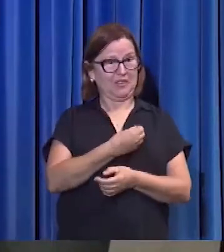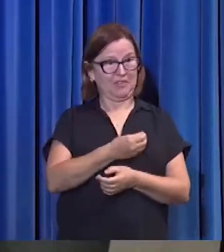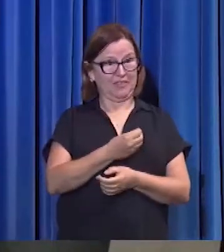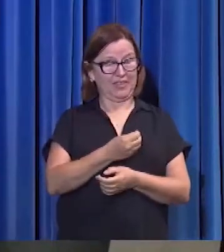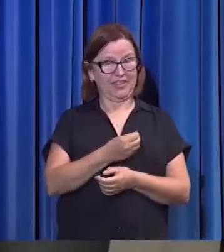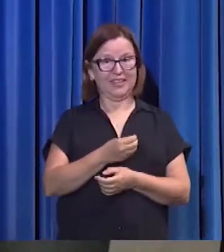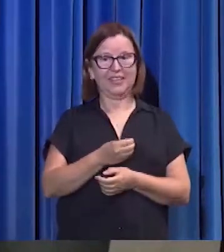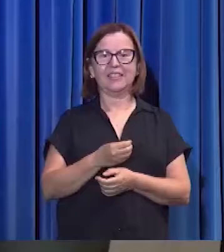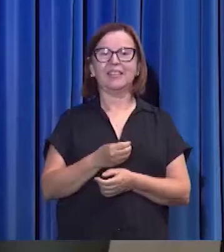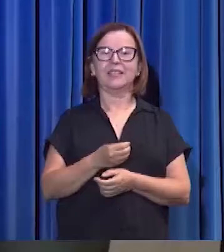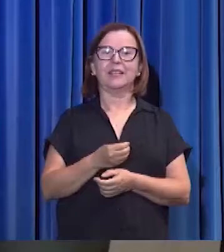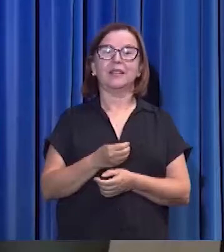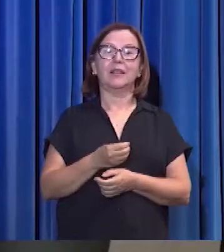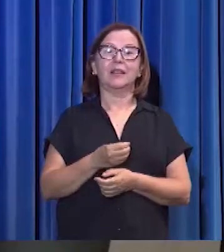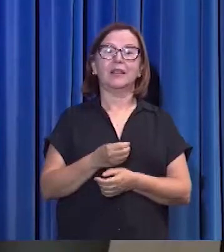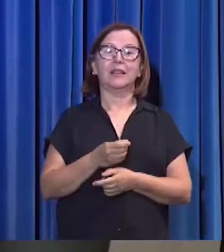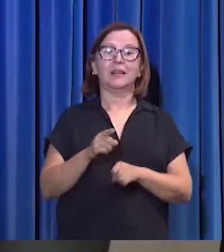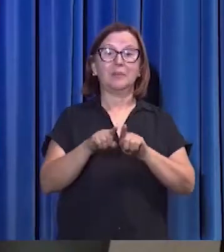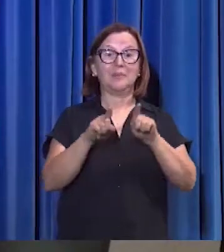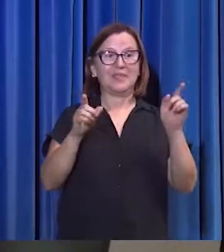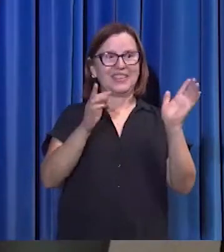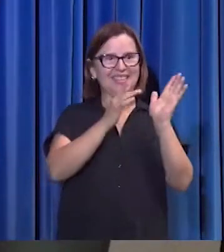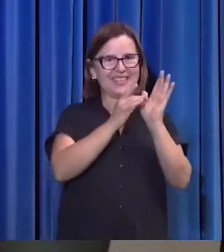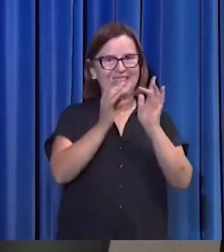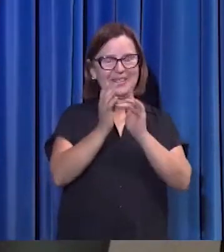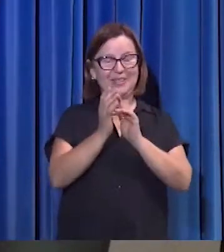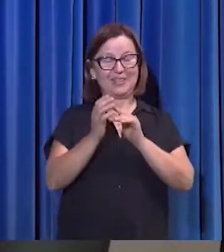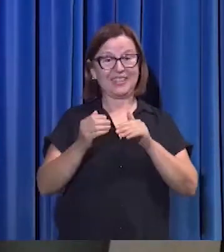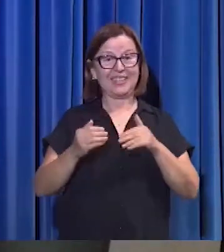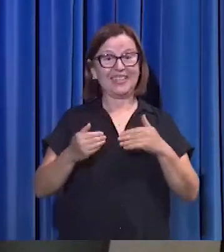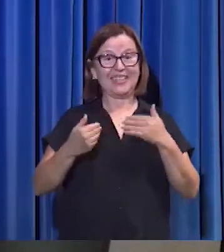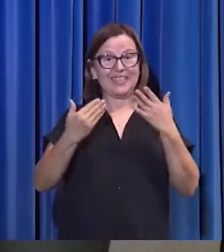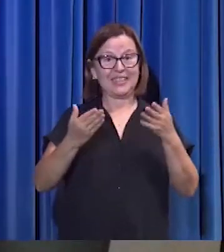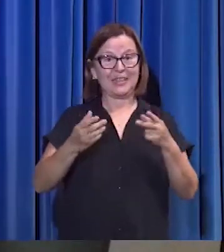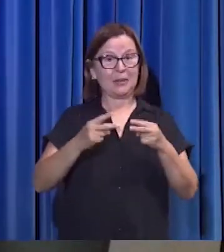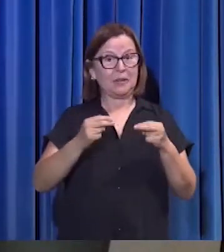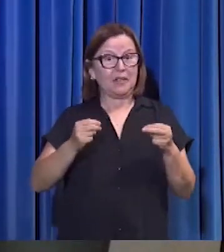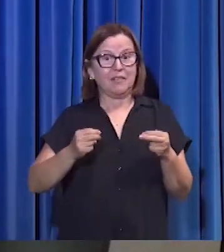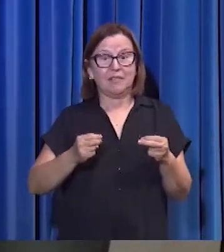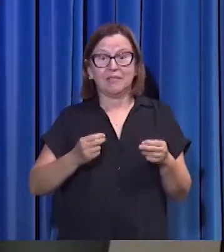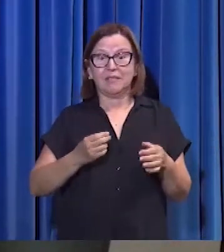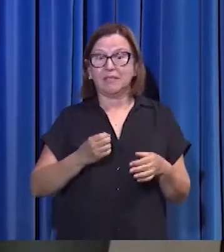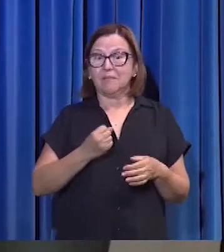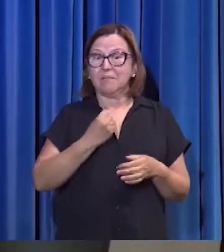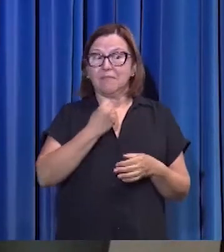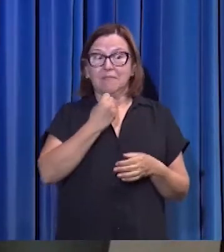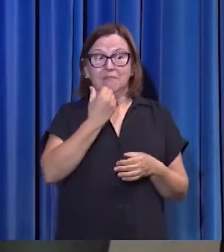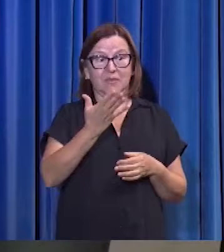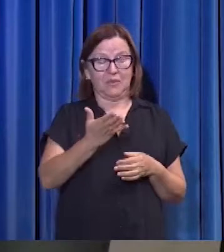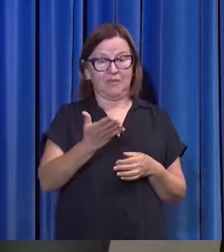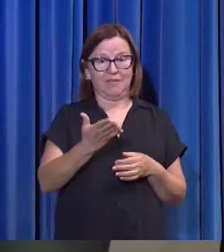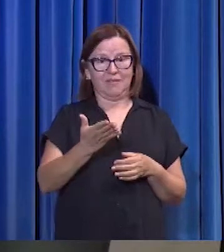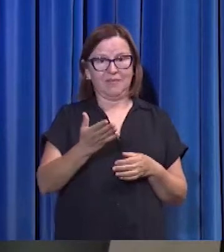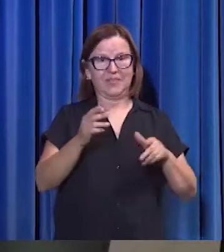Jesus lhes dá algo que é essencial para a vida: